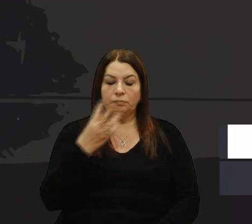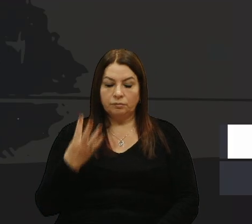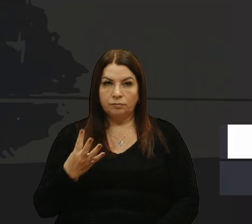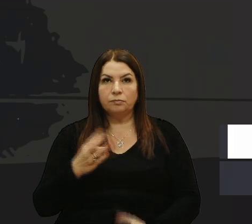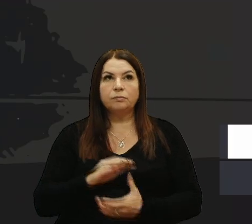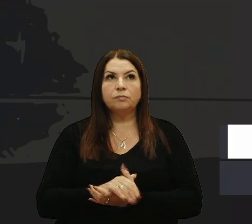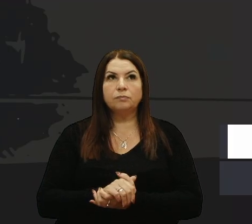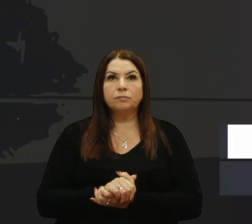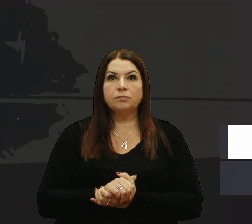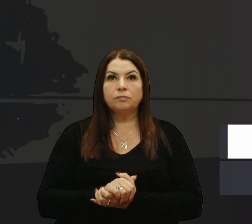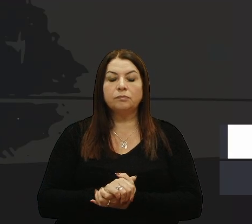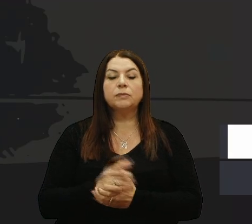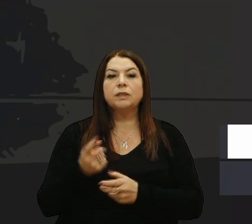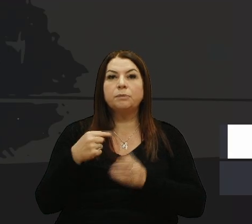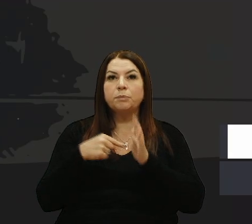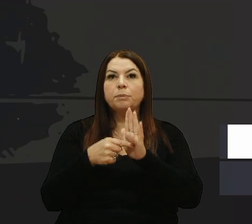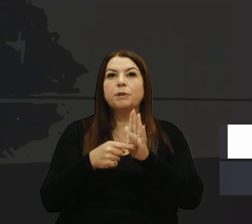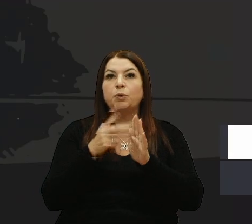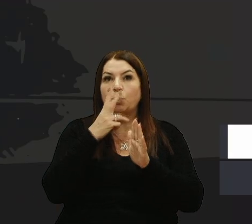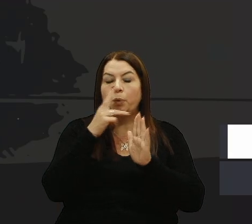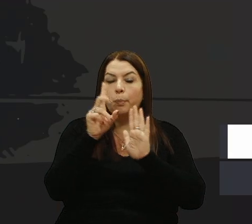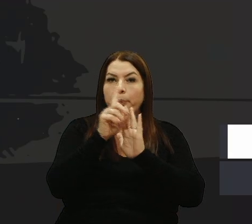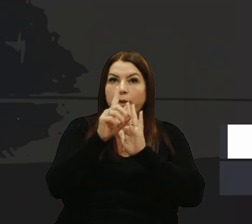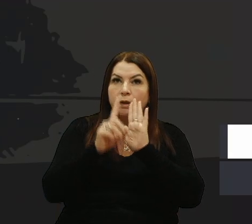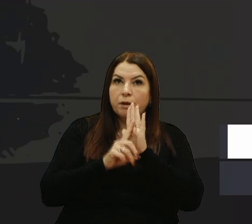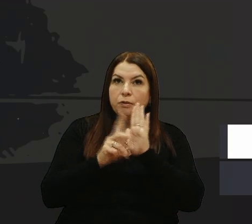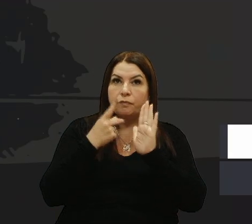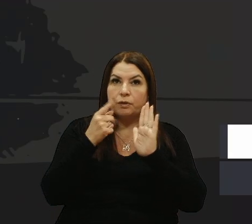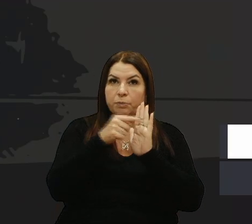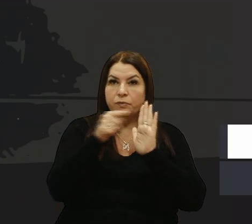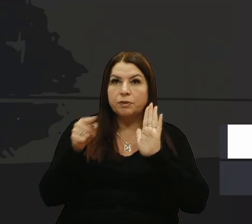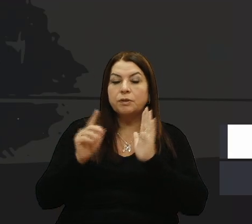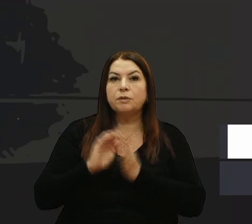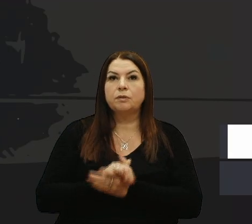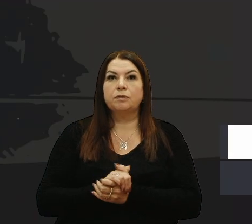2024 e a gente traz no mesmo decreto que eu falei para vocês